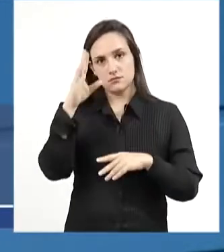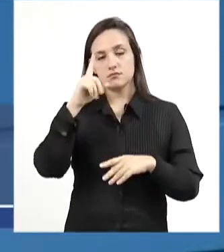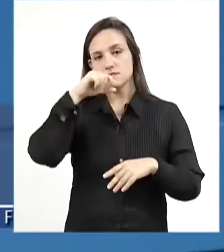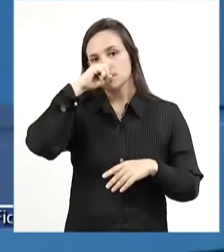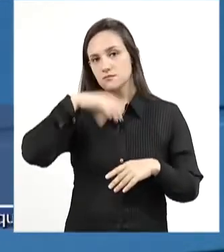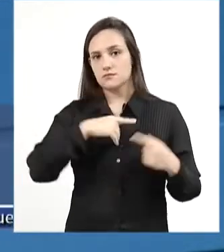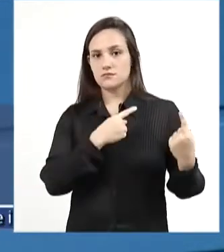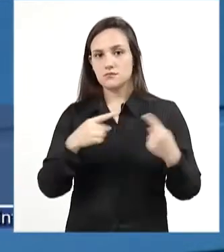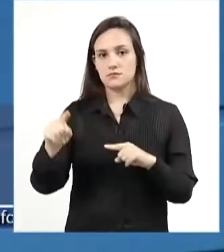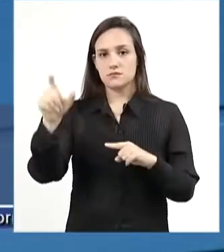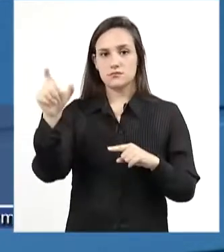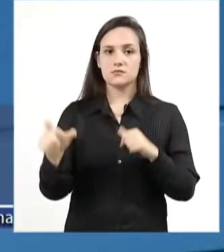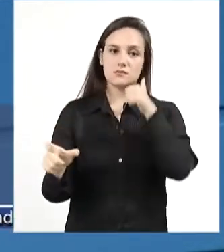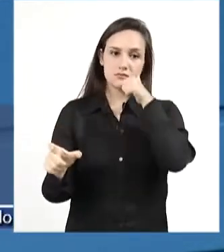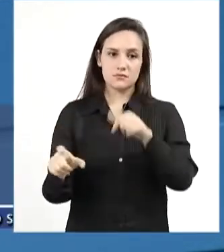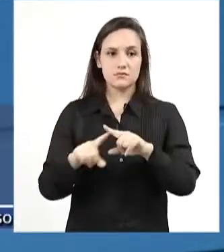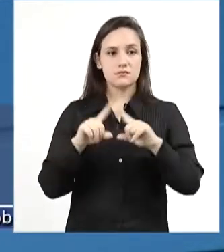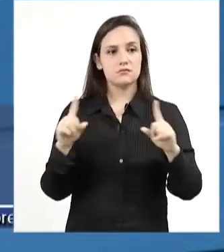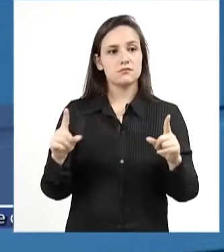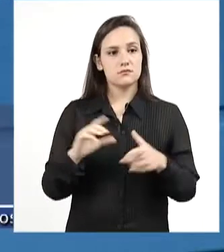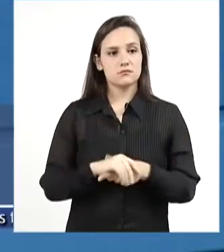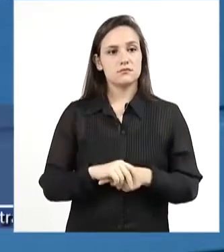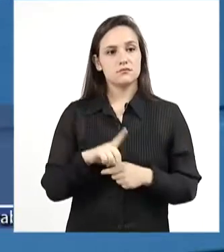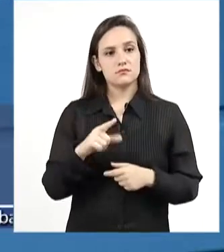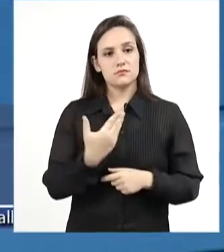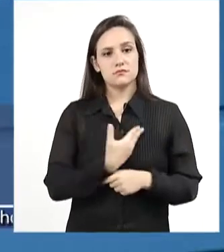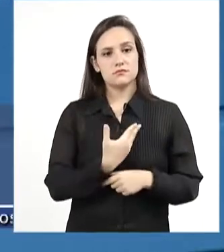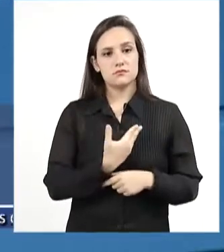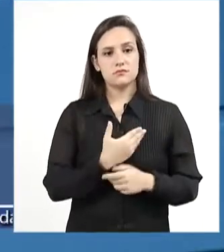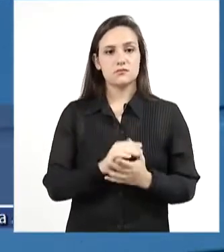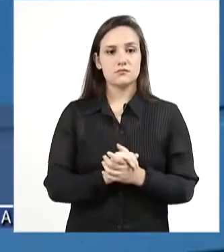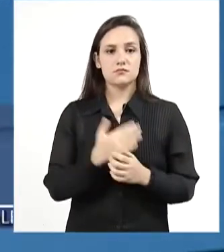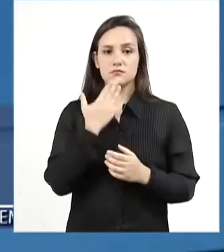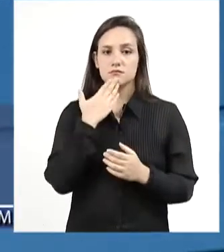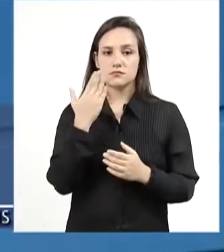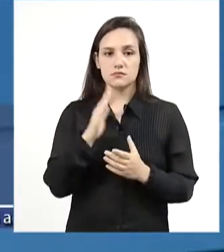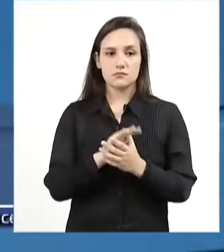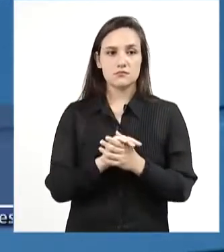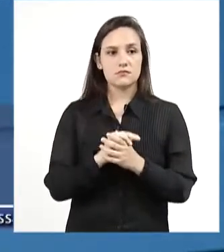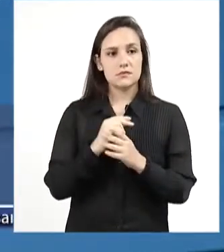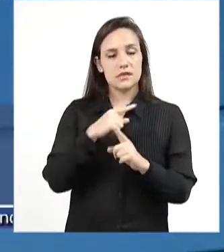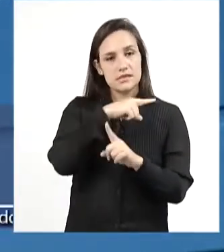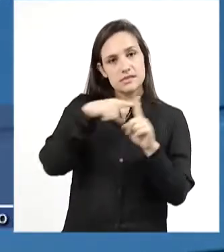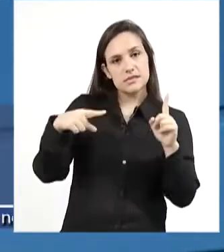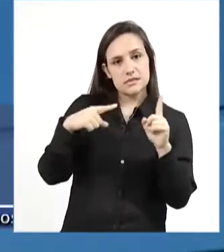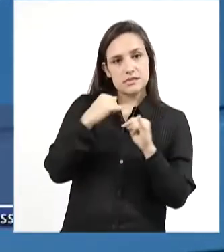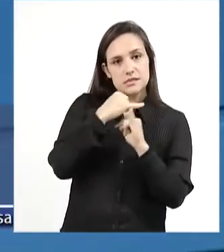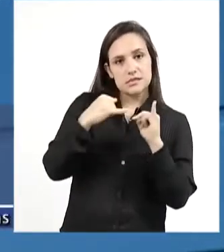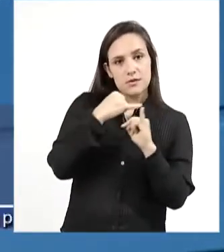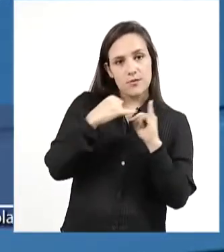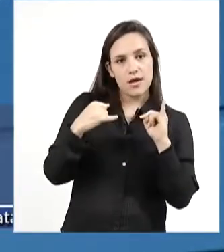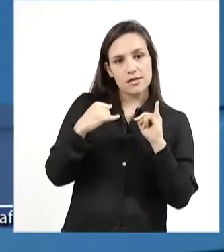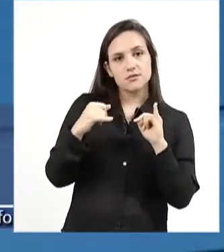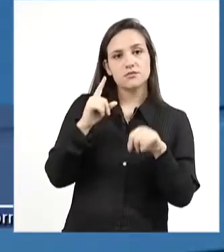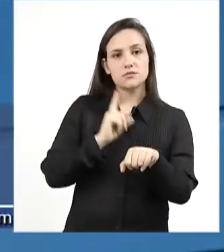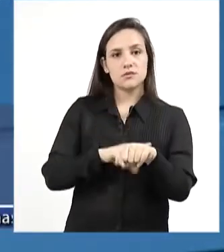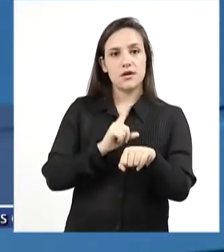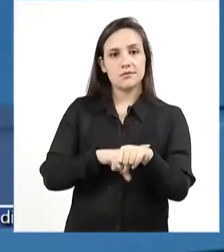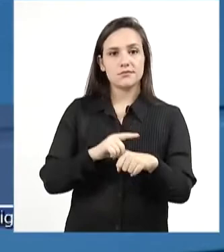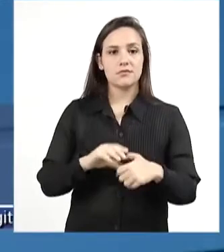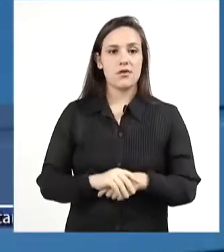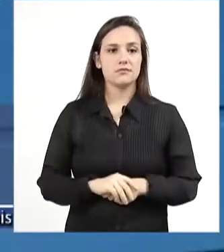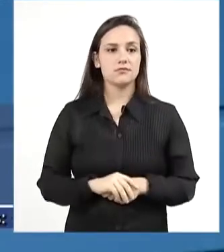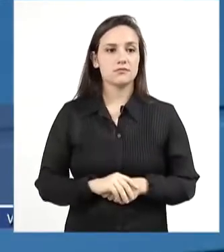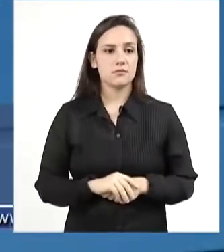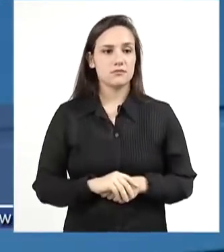mulher. Mas o colega deputado Rinaldo pediu que dividíssemos esse tempo do grande expediente para que ele utilizasse.